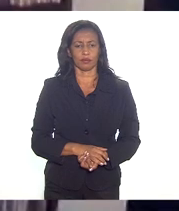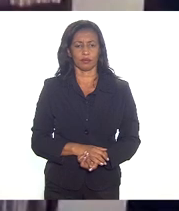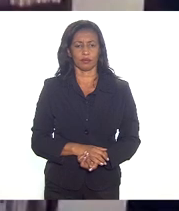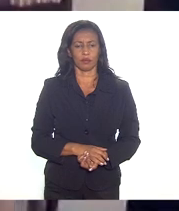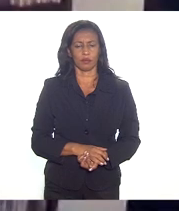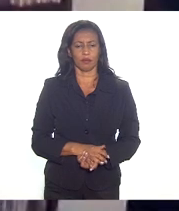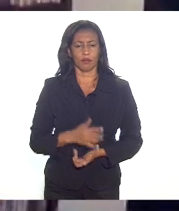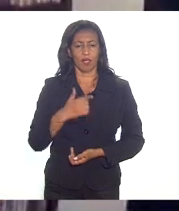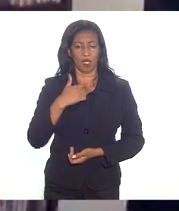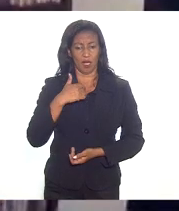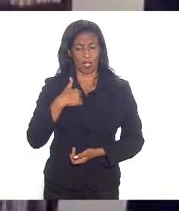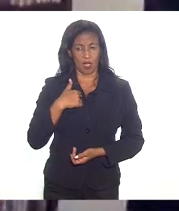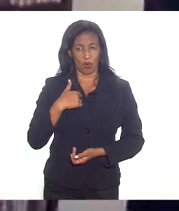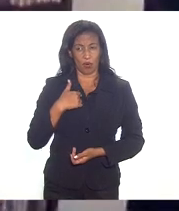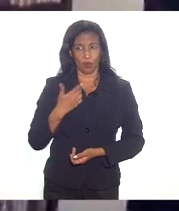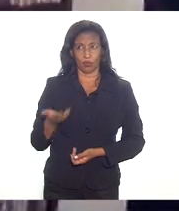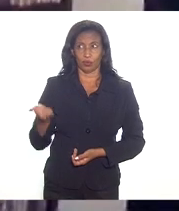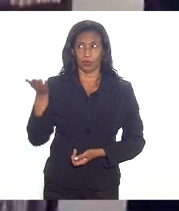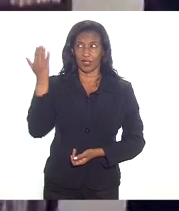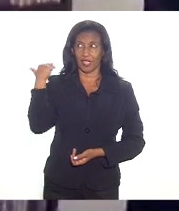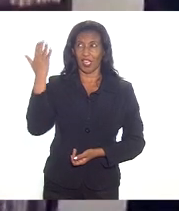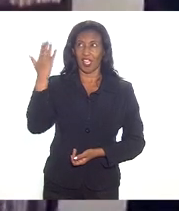desde a década de 90,